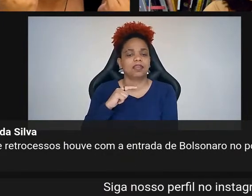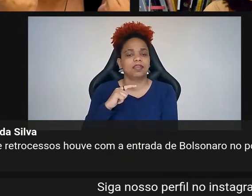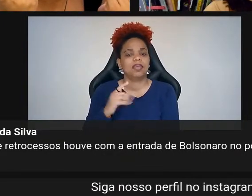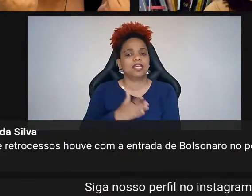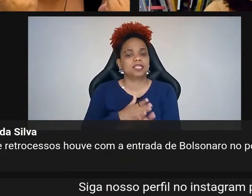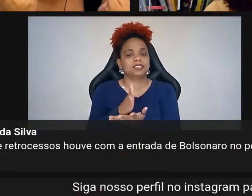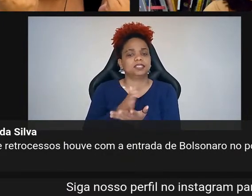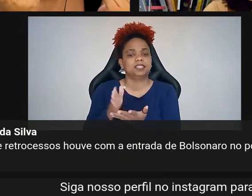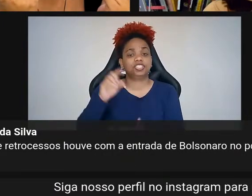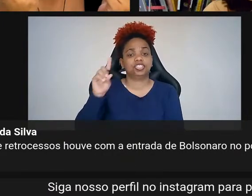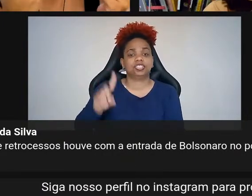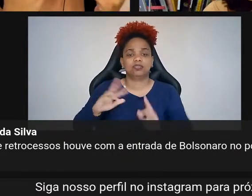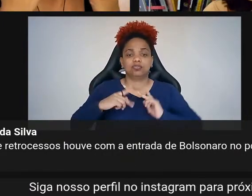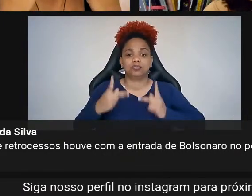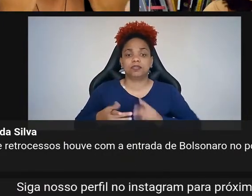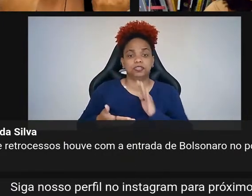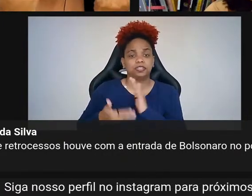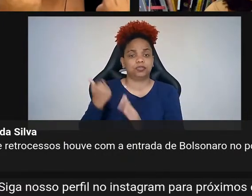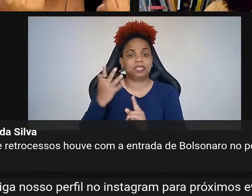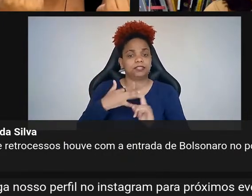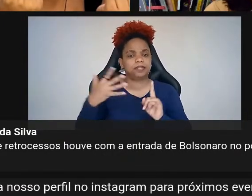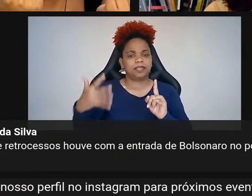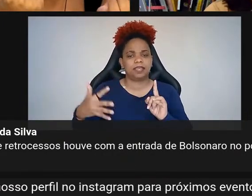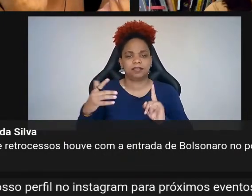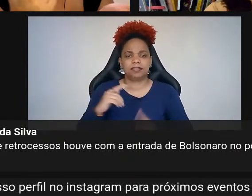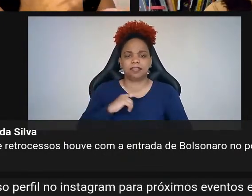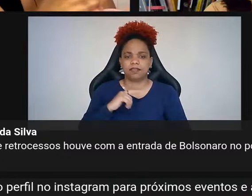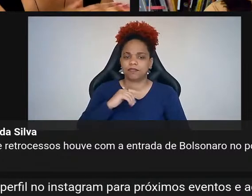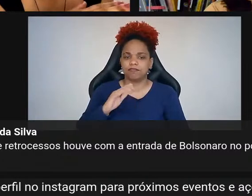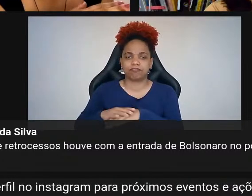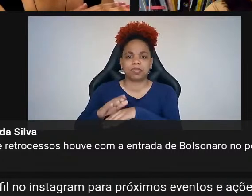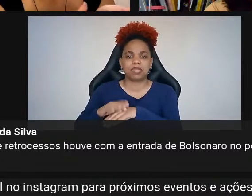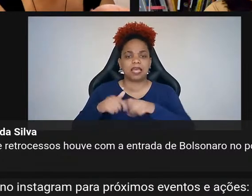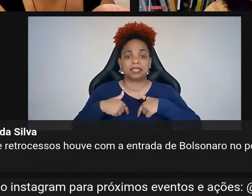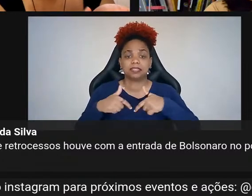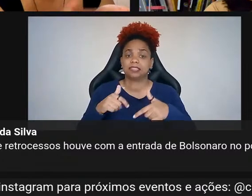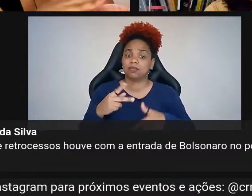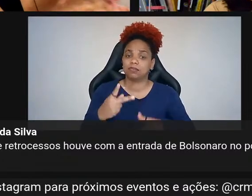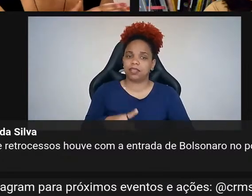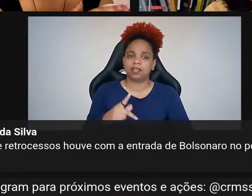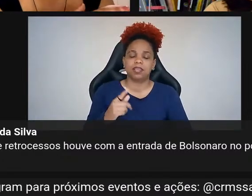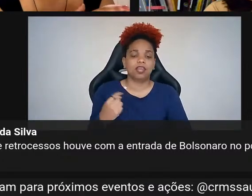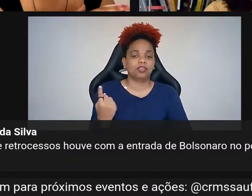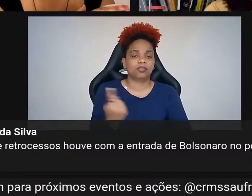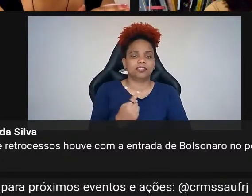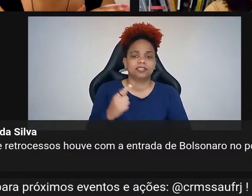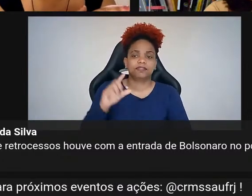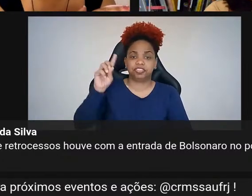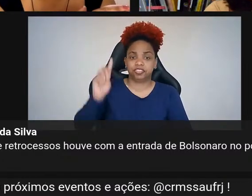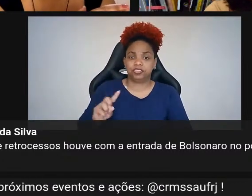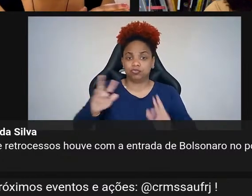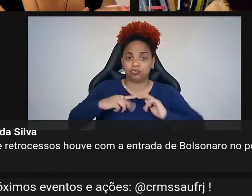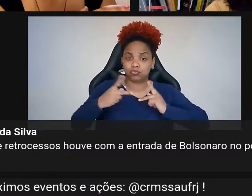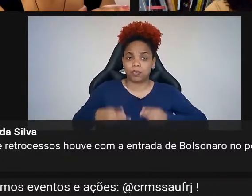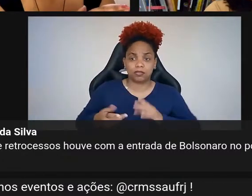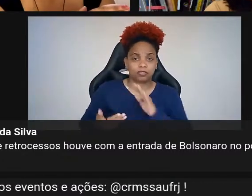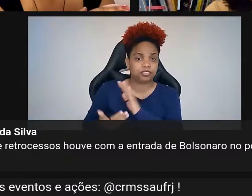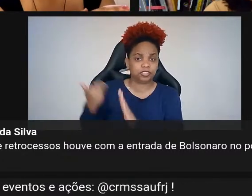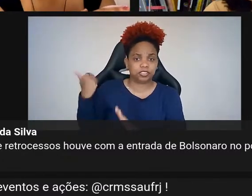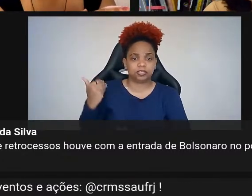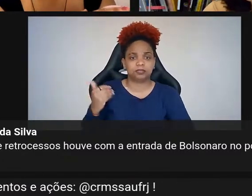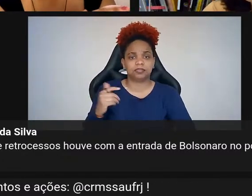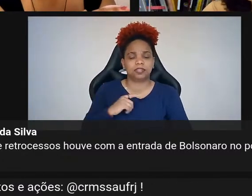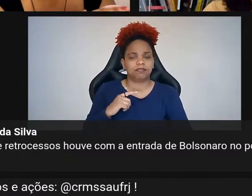direitos humanos. Essa foi um dos primeiros atos dele, ou seja, nós estamos fora da Política Nacional de Direitos Humanos, não